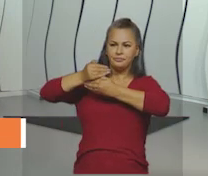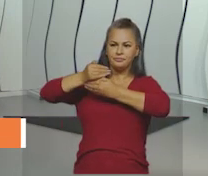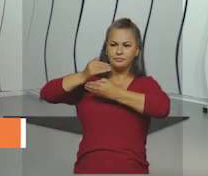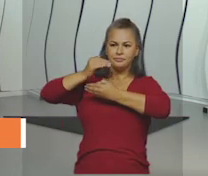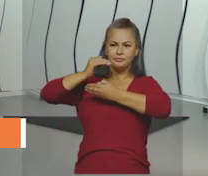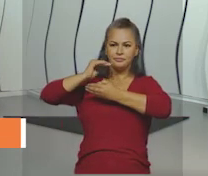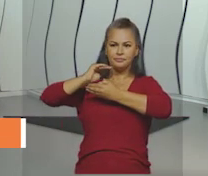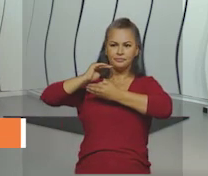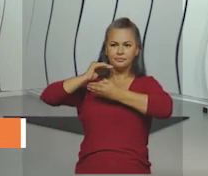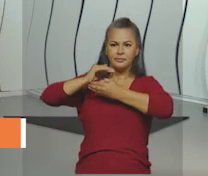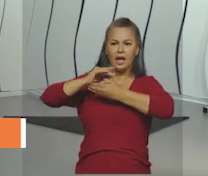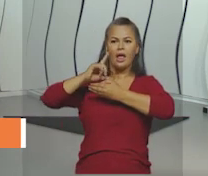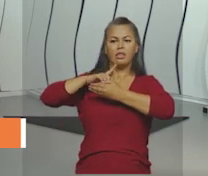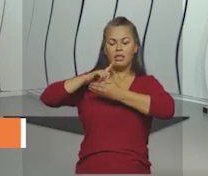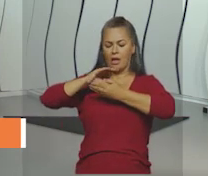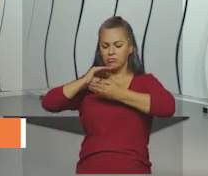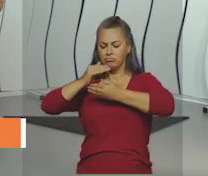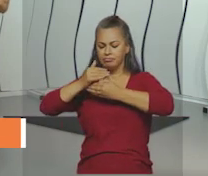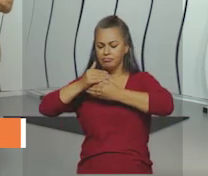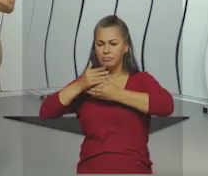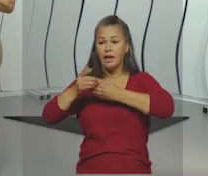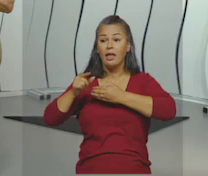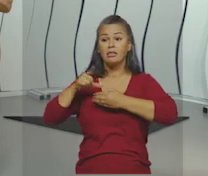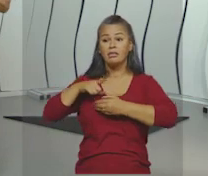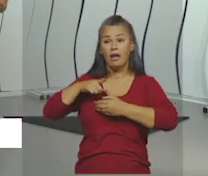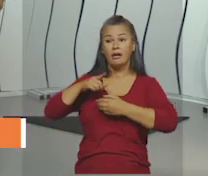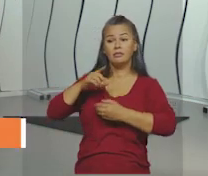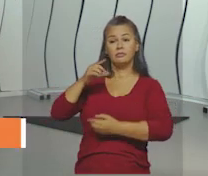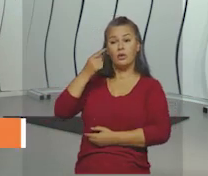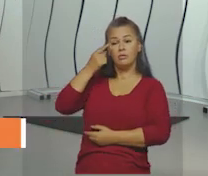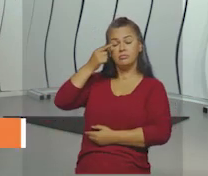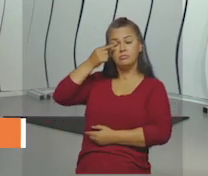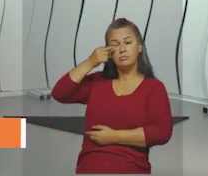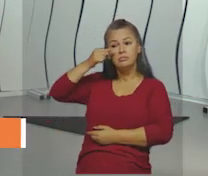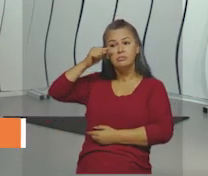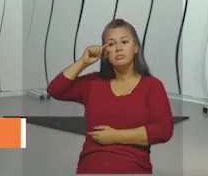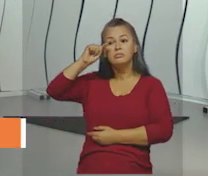né, inferior, nós temos os cílios, né,